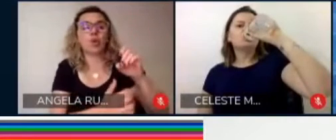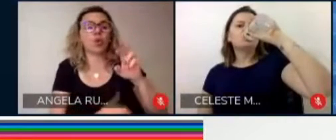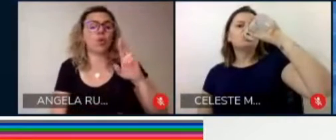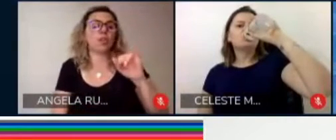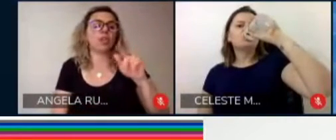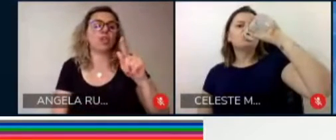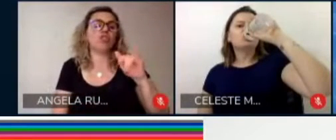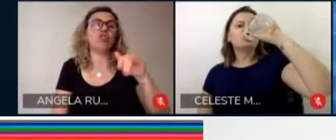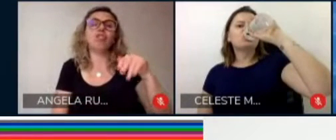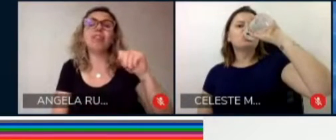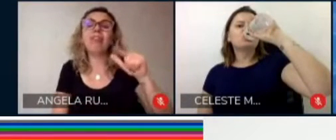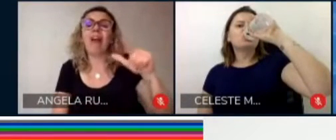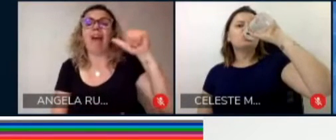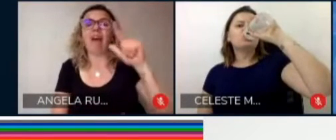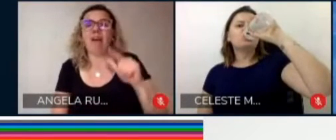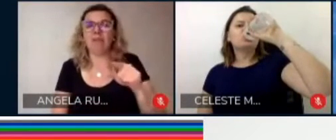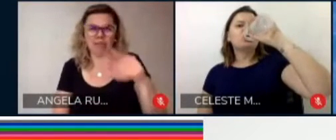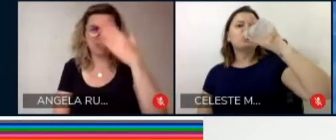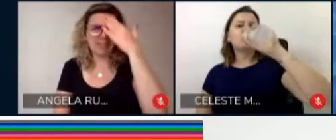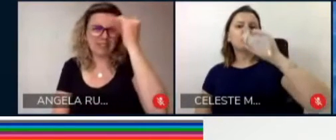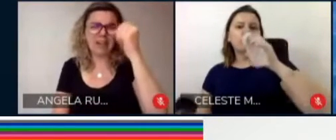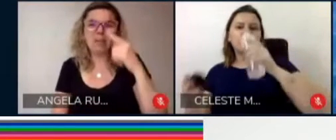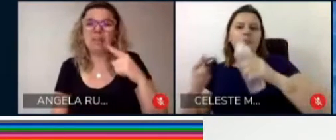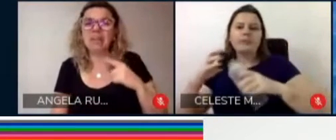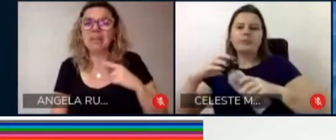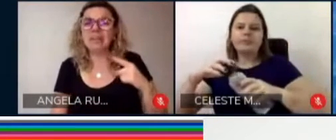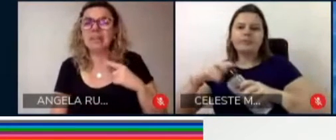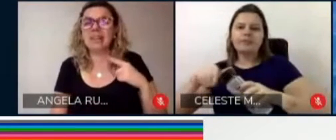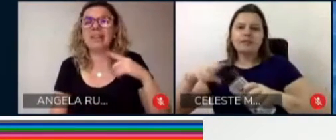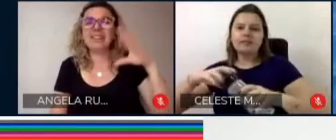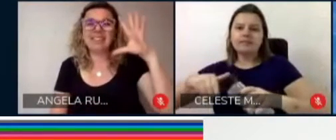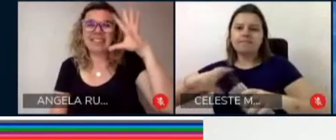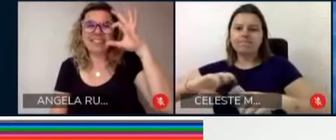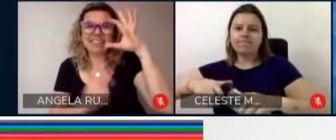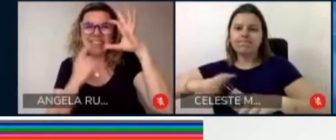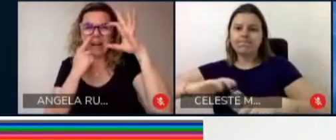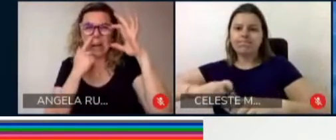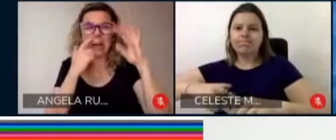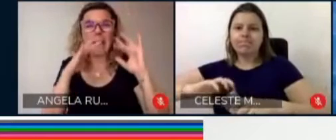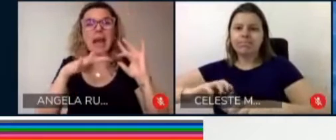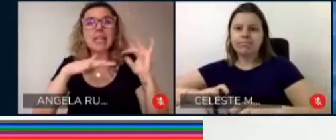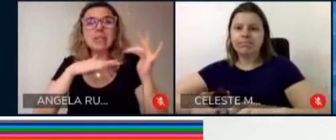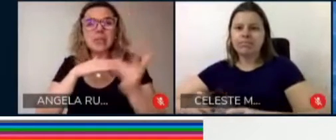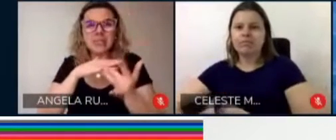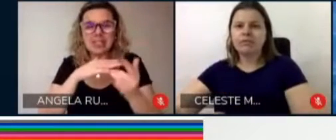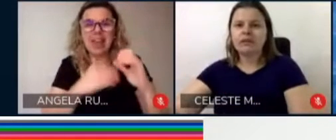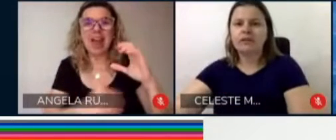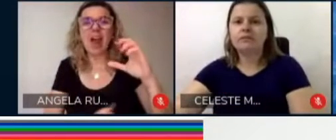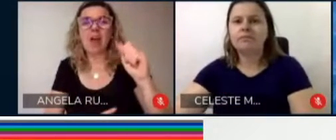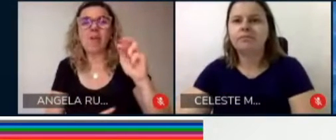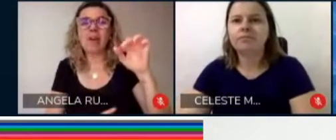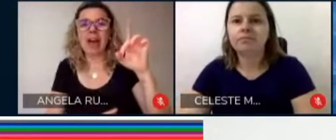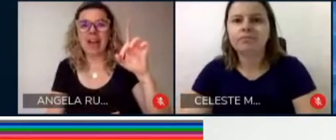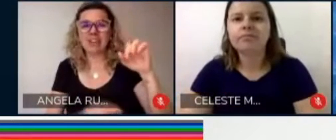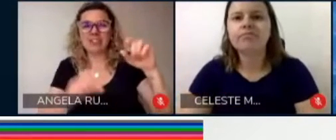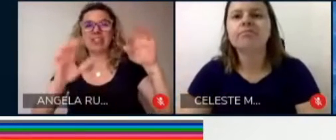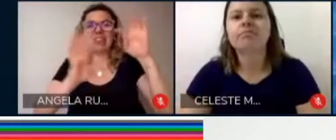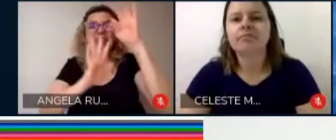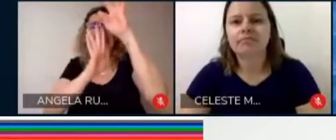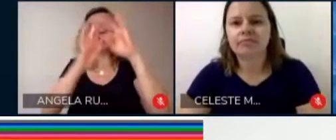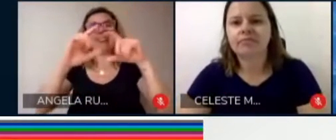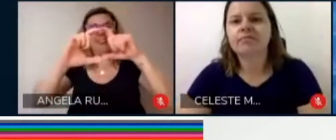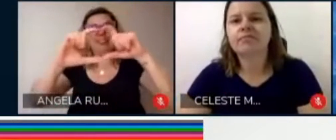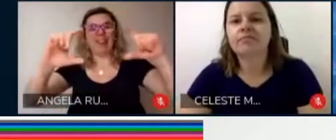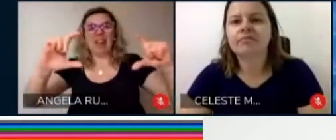aquela coisa do... Tem os cardzinhos no Instagram, das redes sociais, dizendo que a frase é da Clarice Lispector.